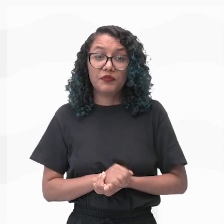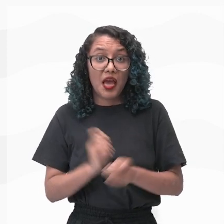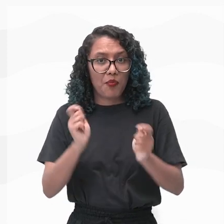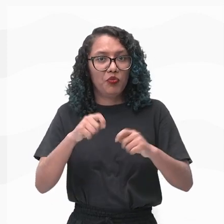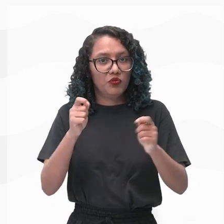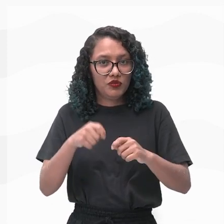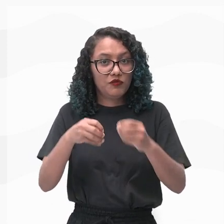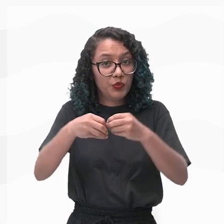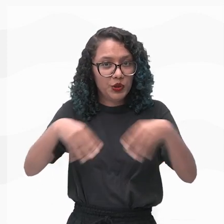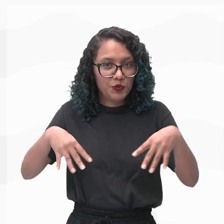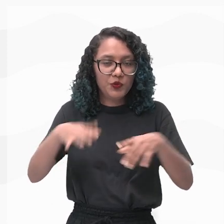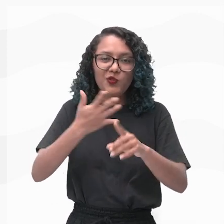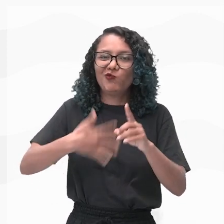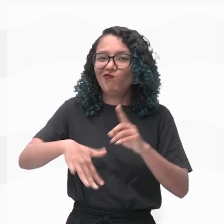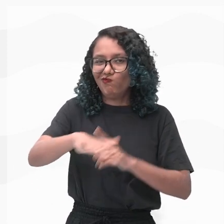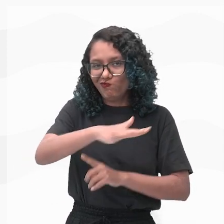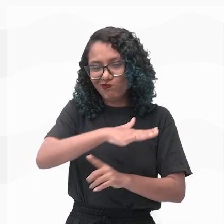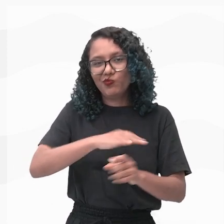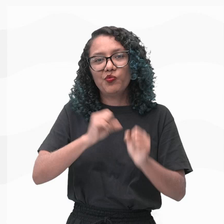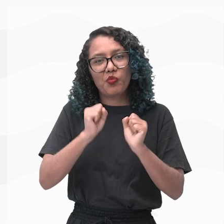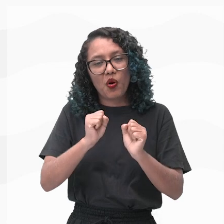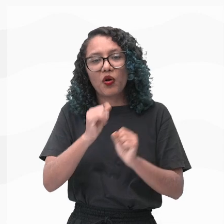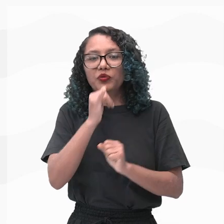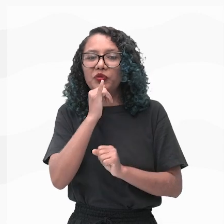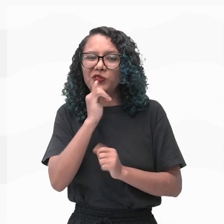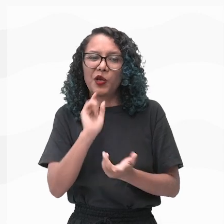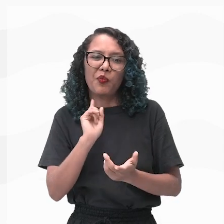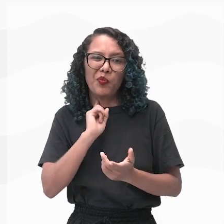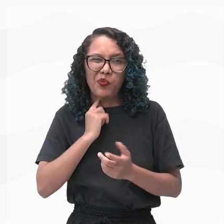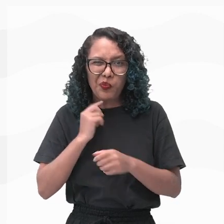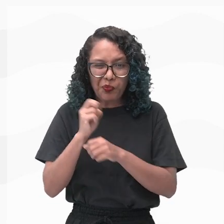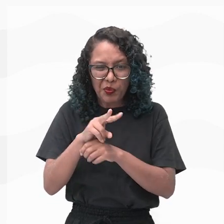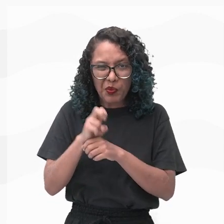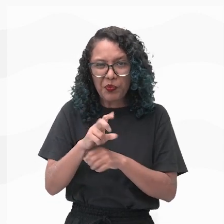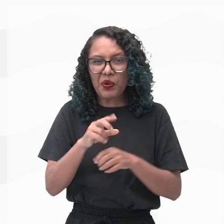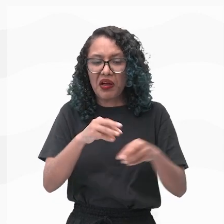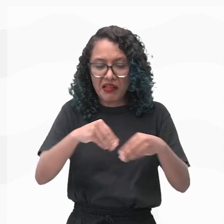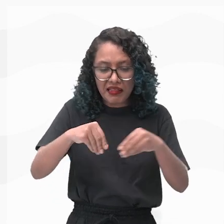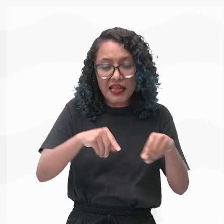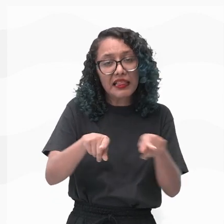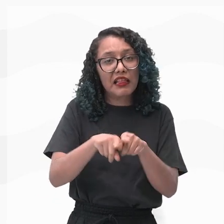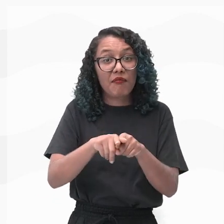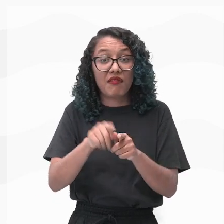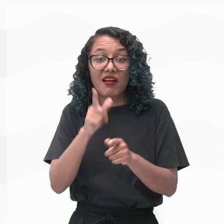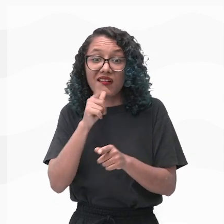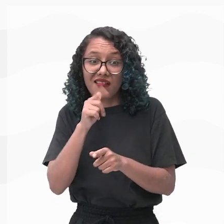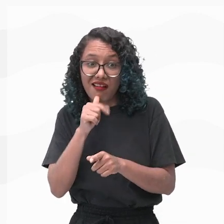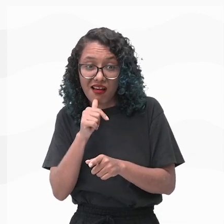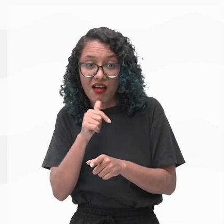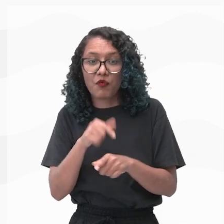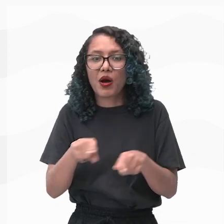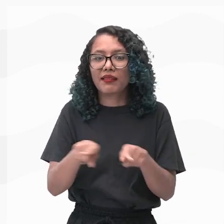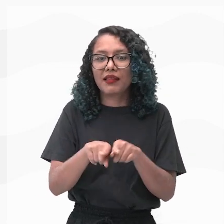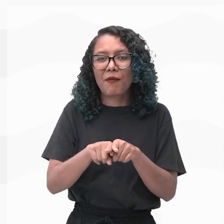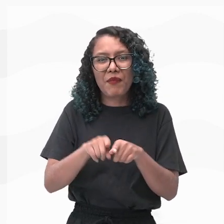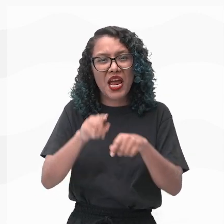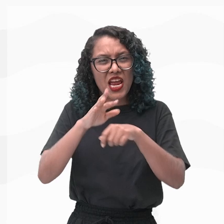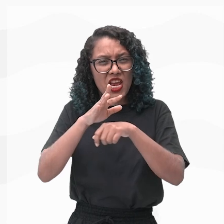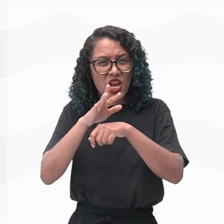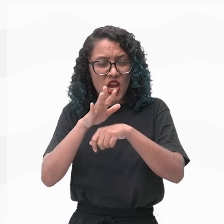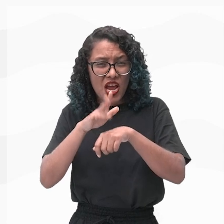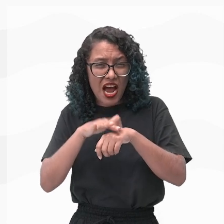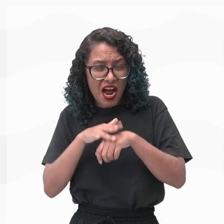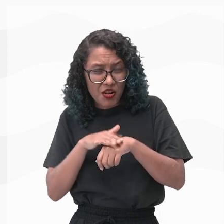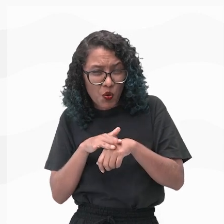ambientais, como contaminação do solo e da água, proliferação de vetores de doenças